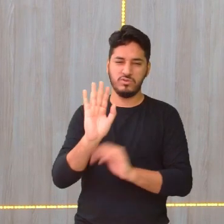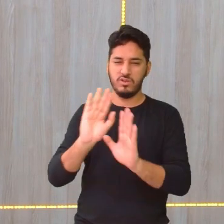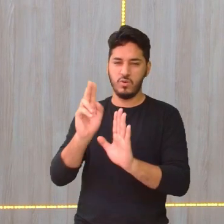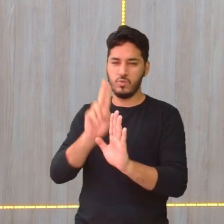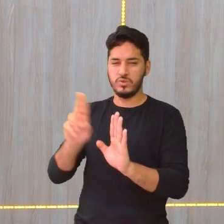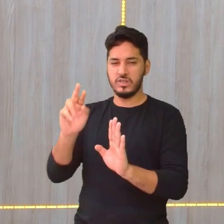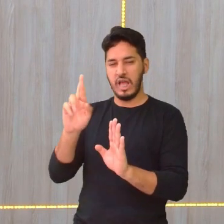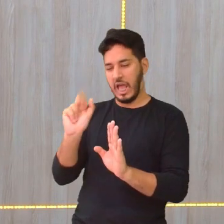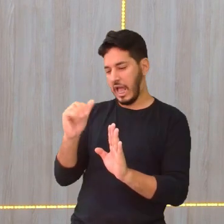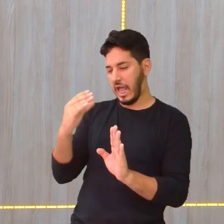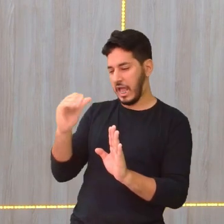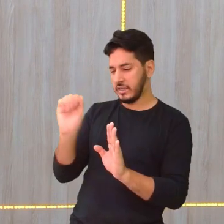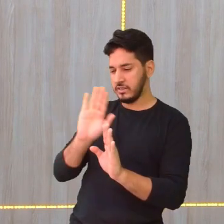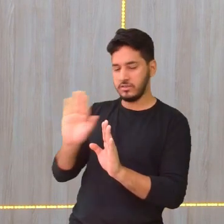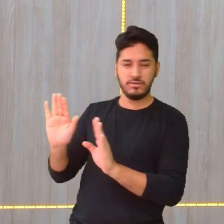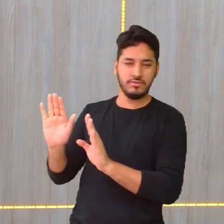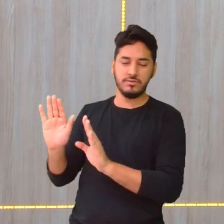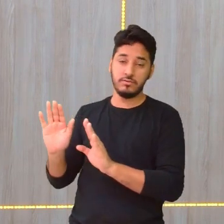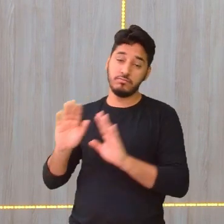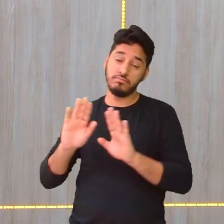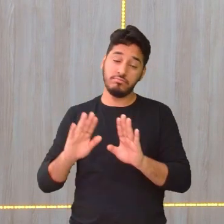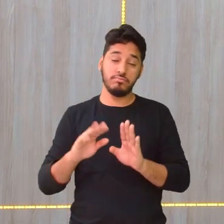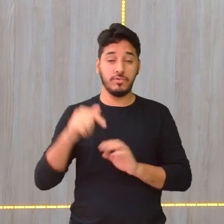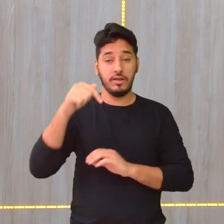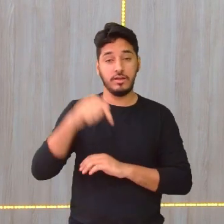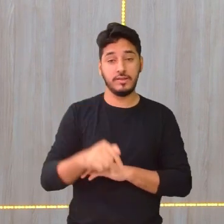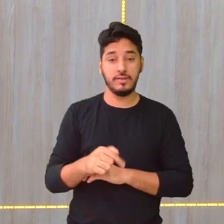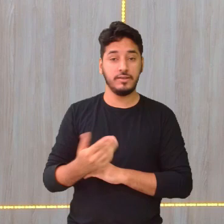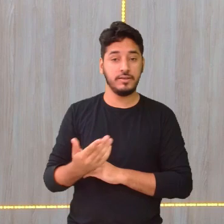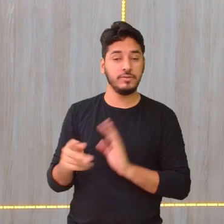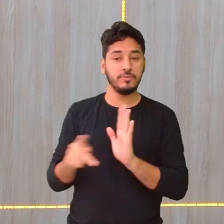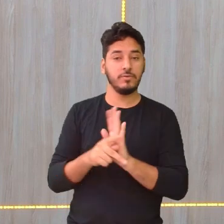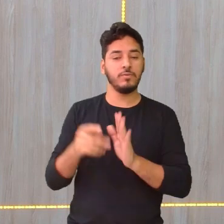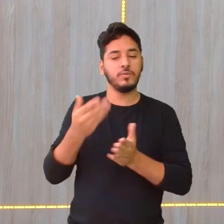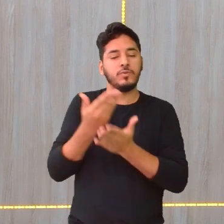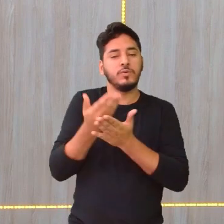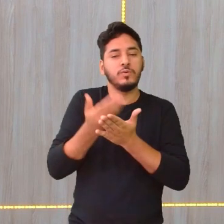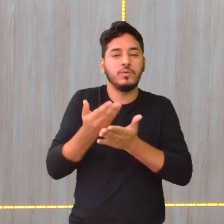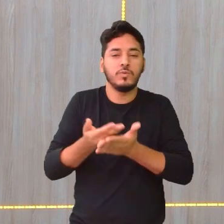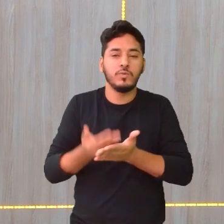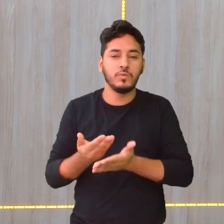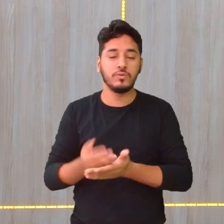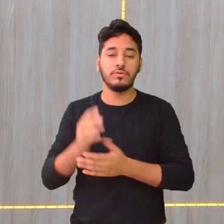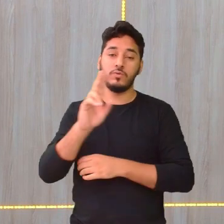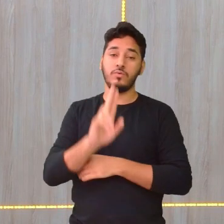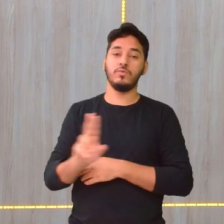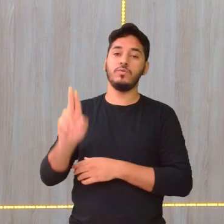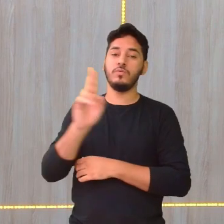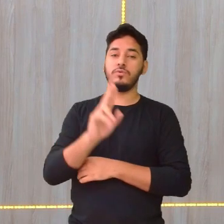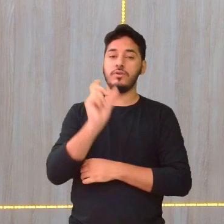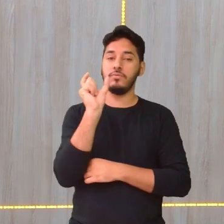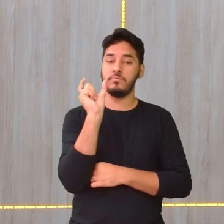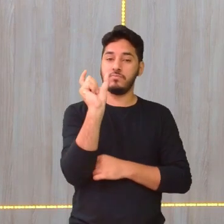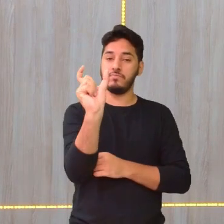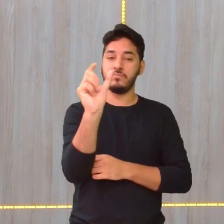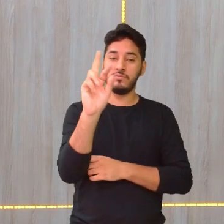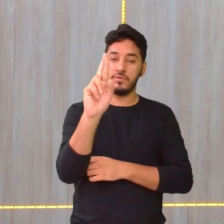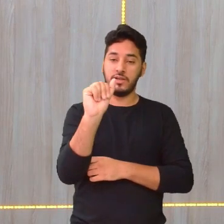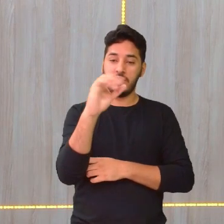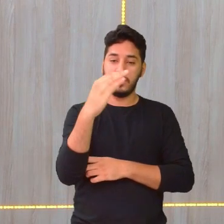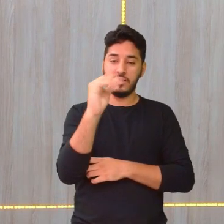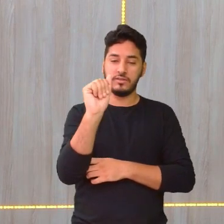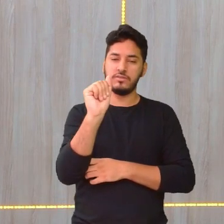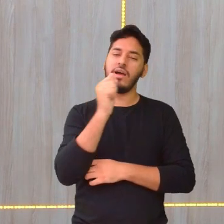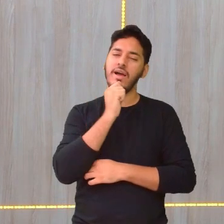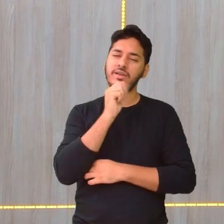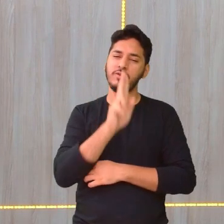raça, ok? Apesar de aqui no estudo, né, se utilizar o termo raça ainda, né, não